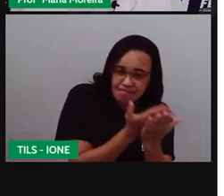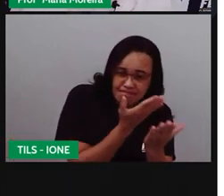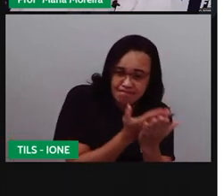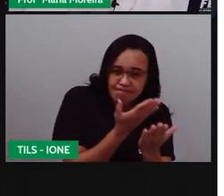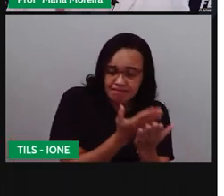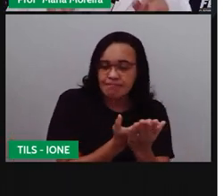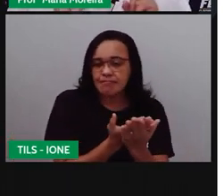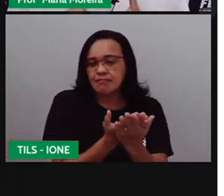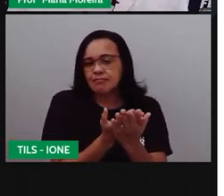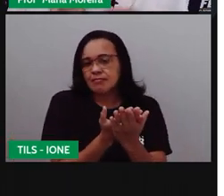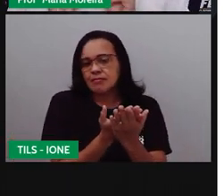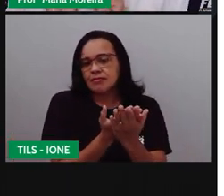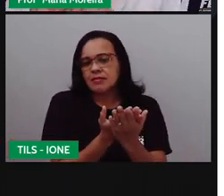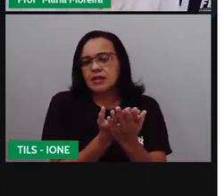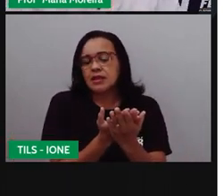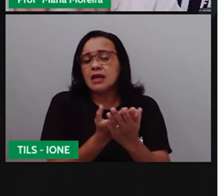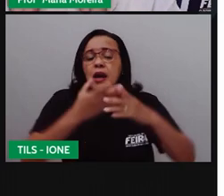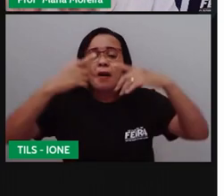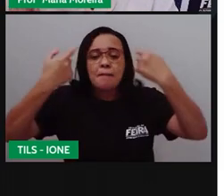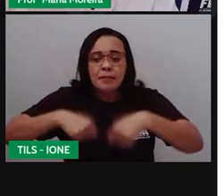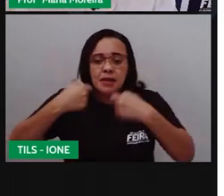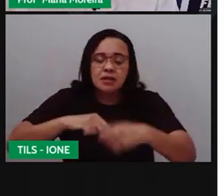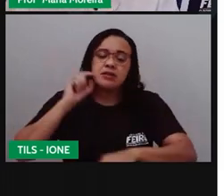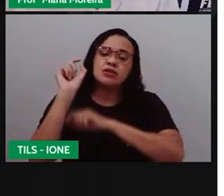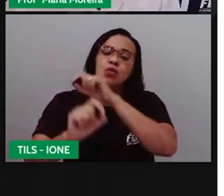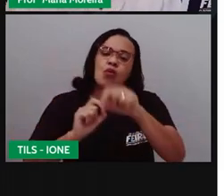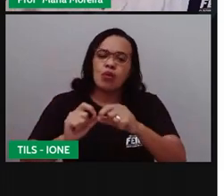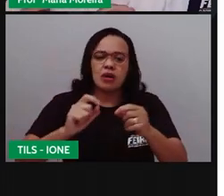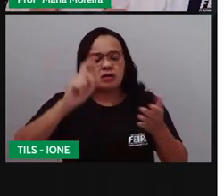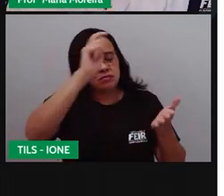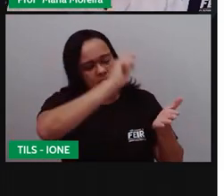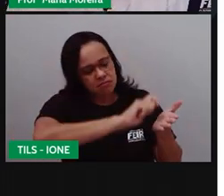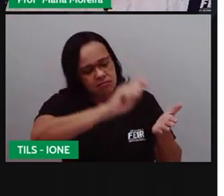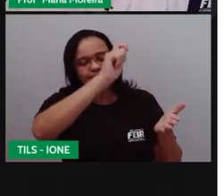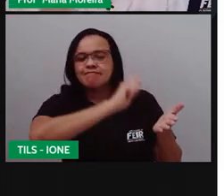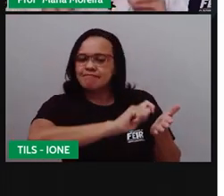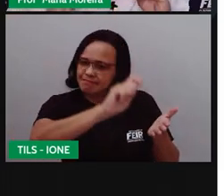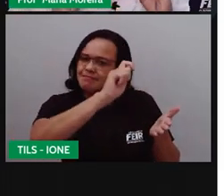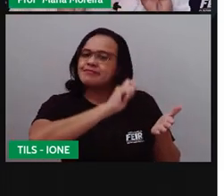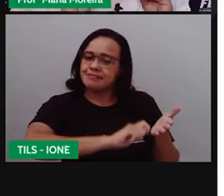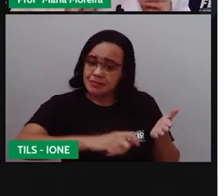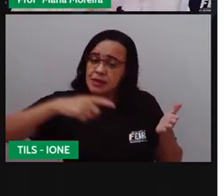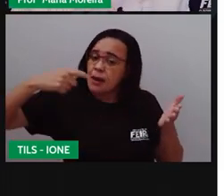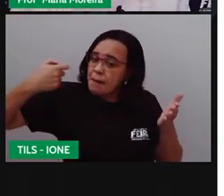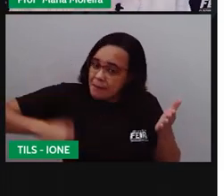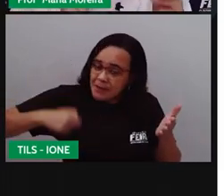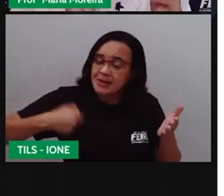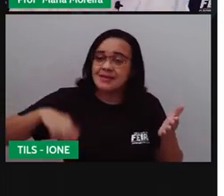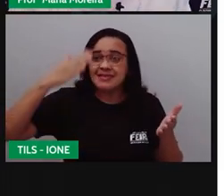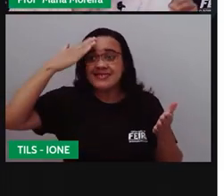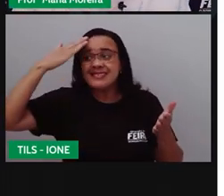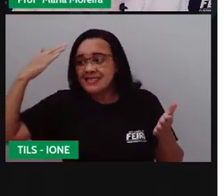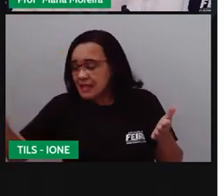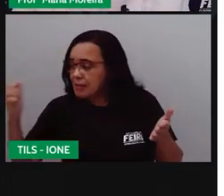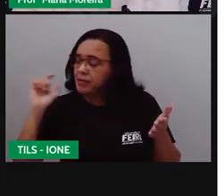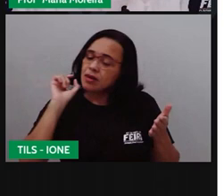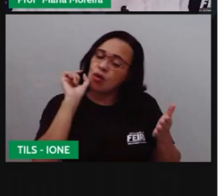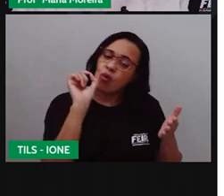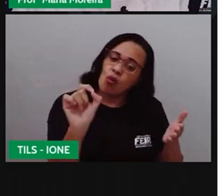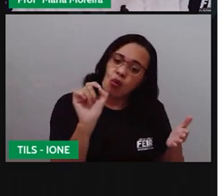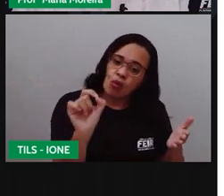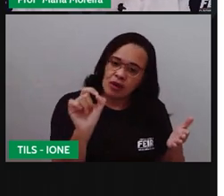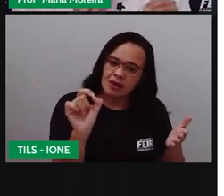assunto, a gente precisa escrever. Mas para escrever, a gente tem que saber sobre o que a gente